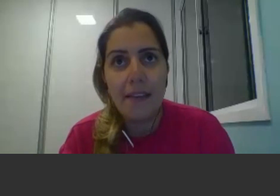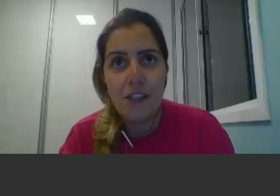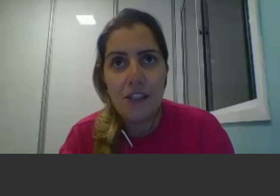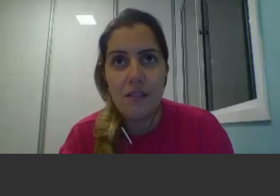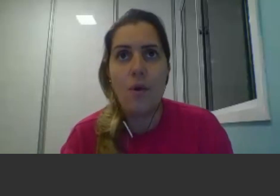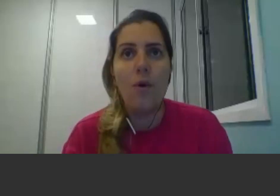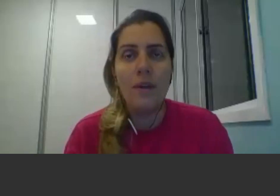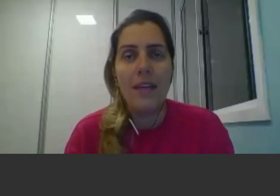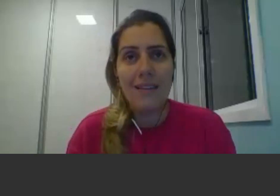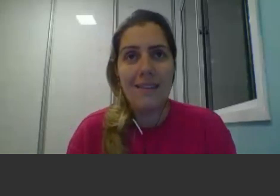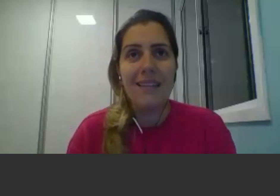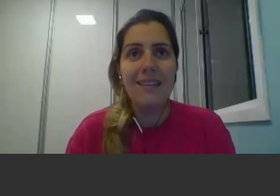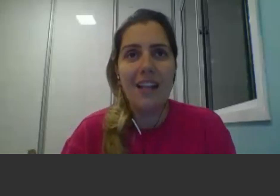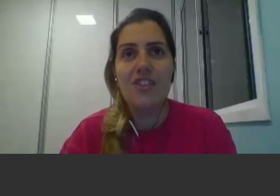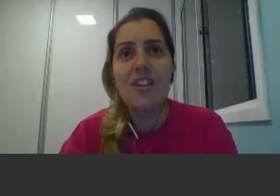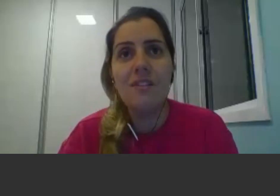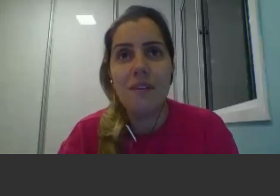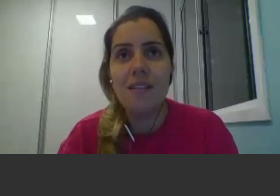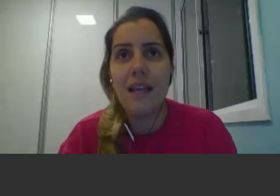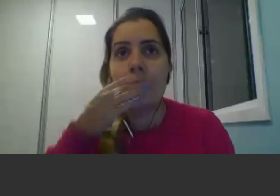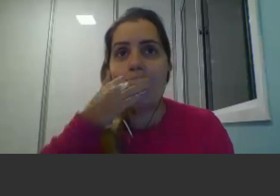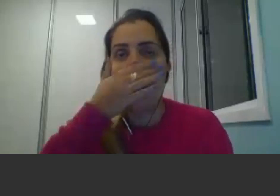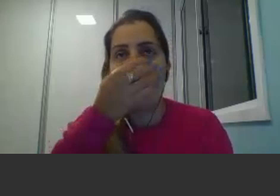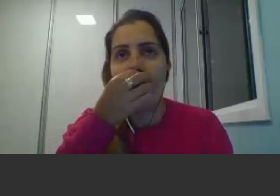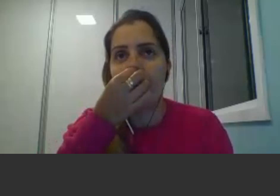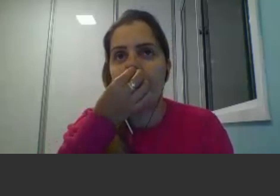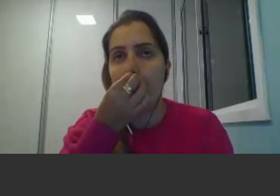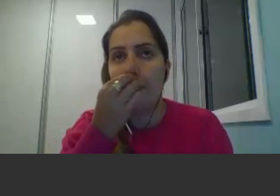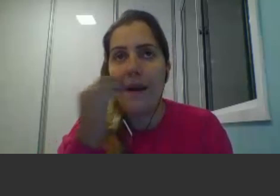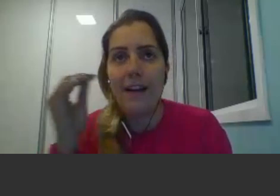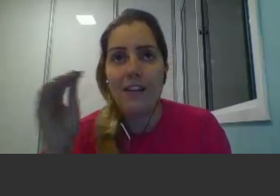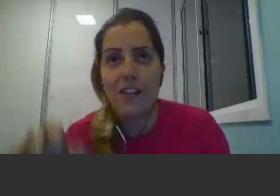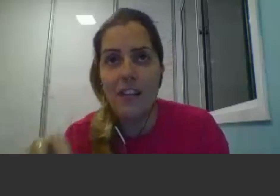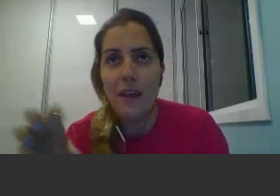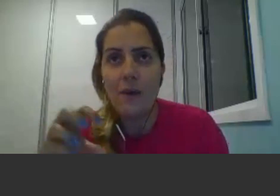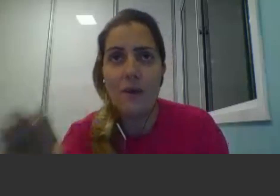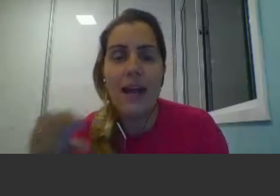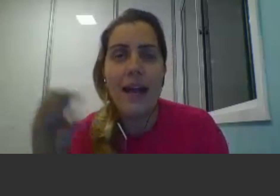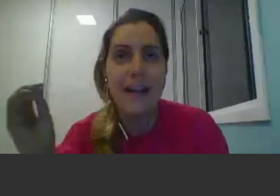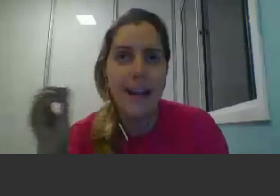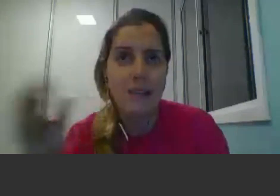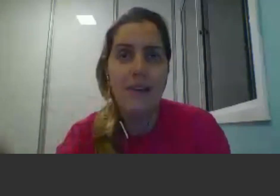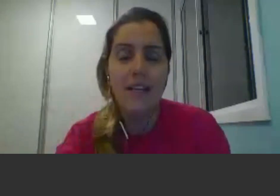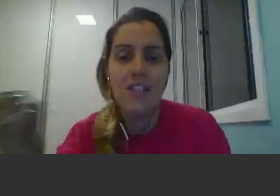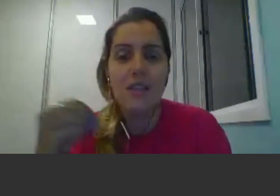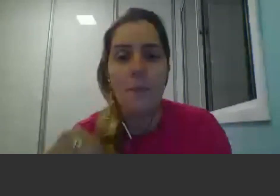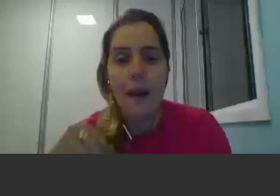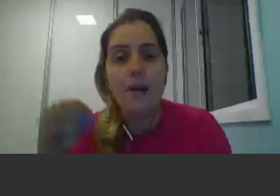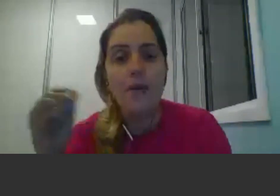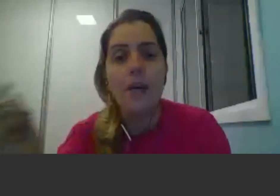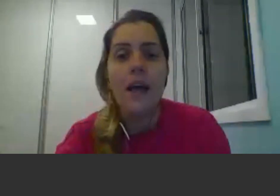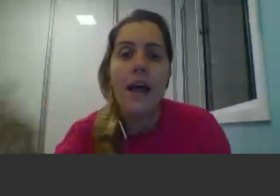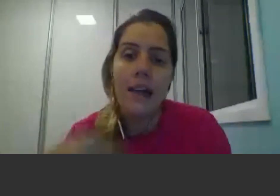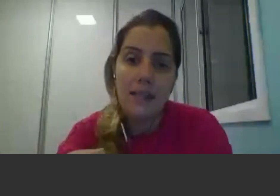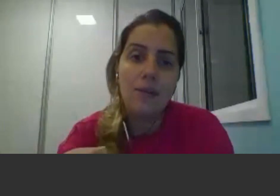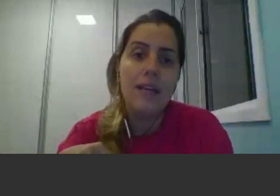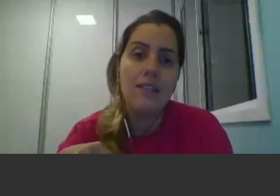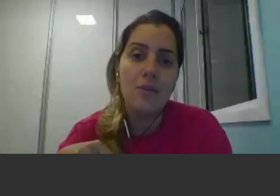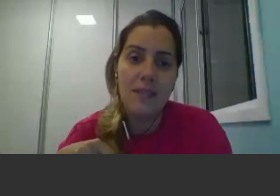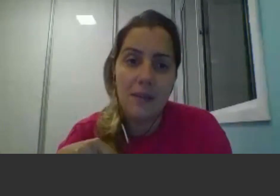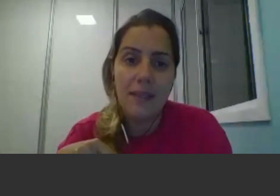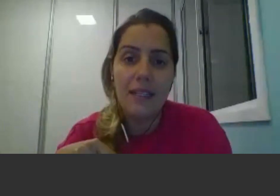provas blended e as interativas, né? Aquelas que tem uma parte aí online, aquelas que vêm de São Paulo,